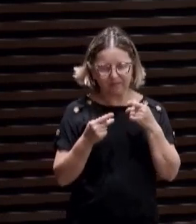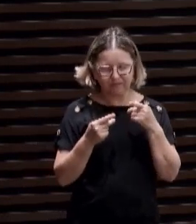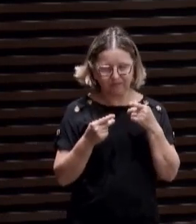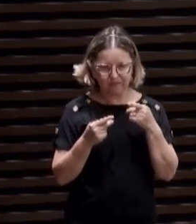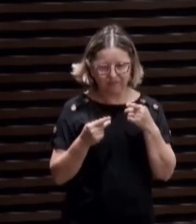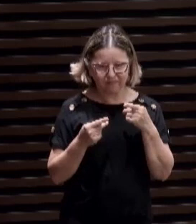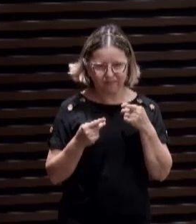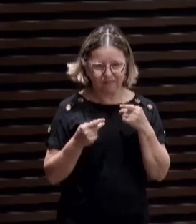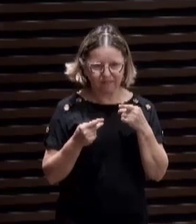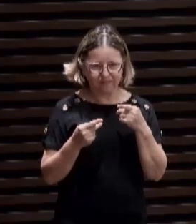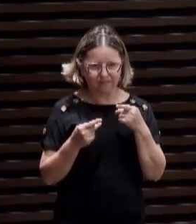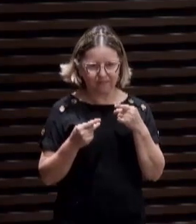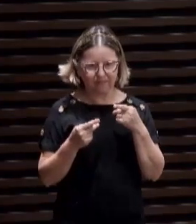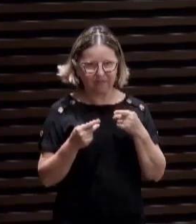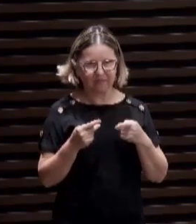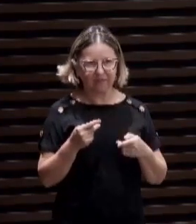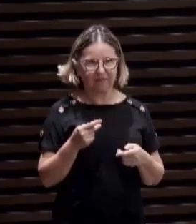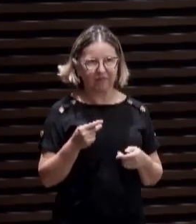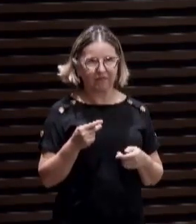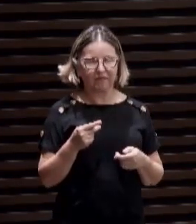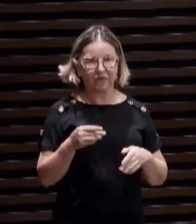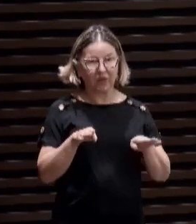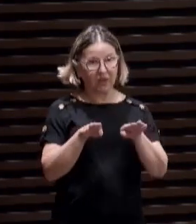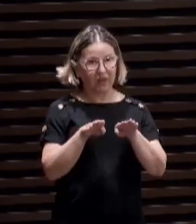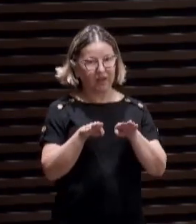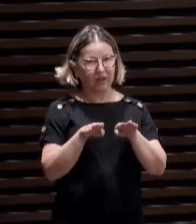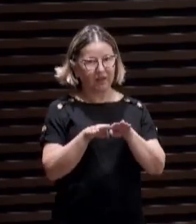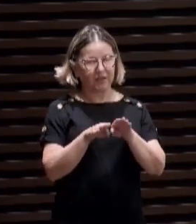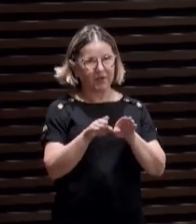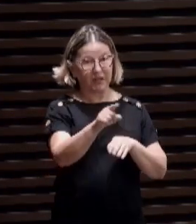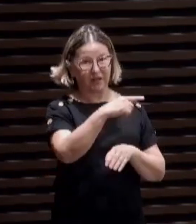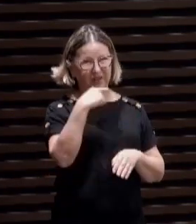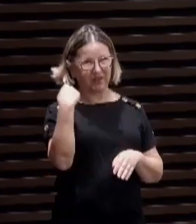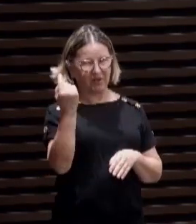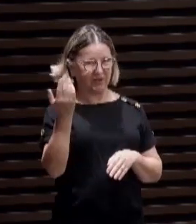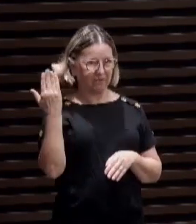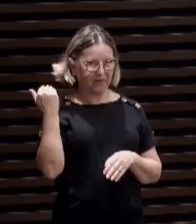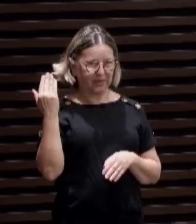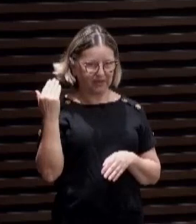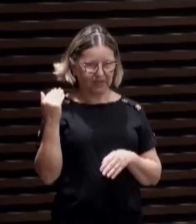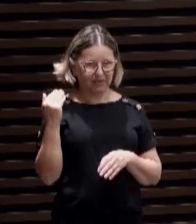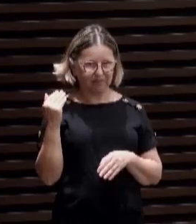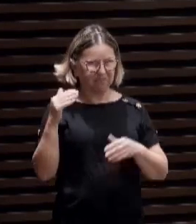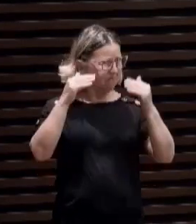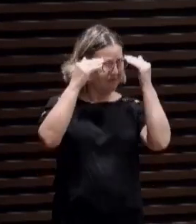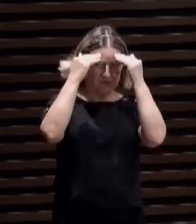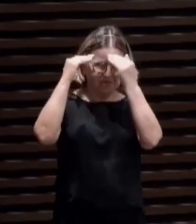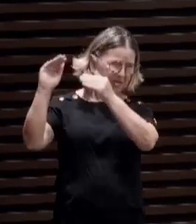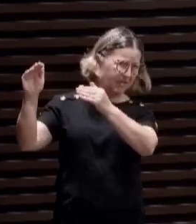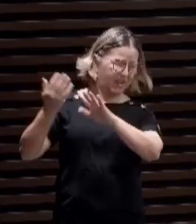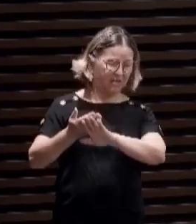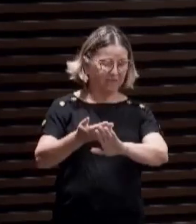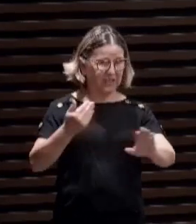assim: pois nós também, outrora, éramos nécios, desobedientes,